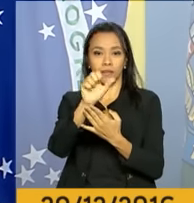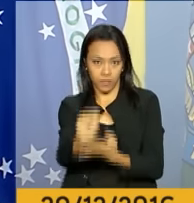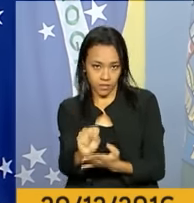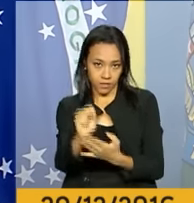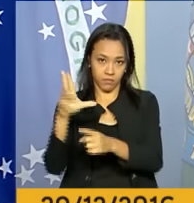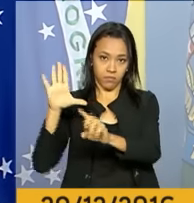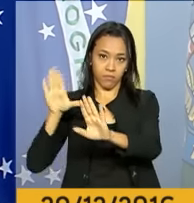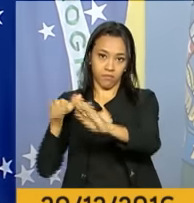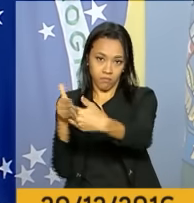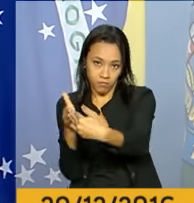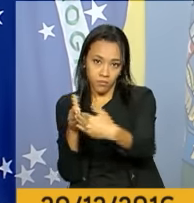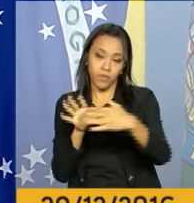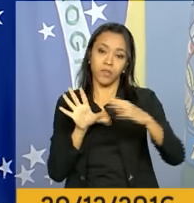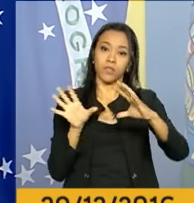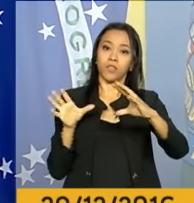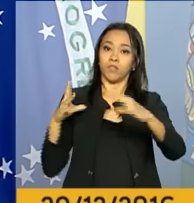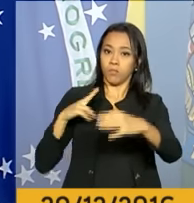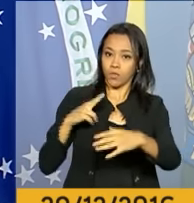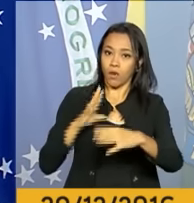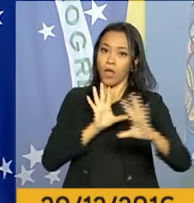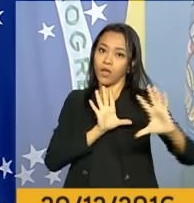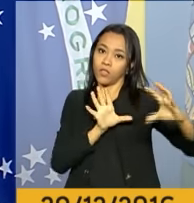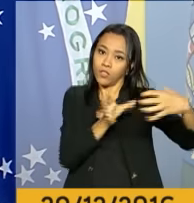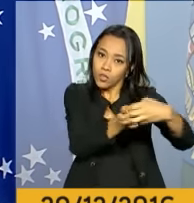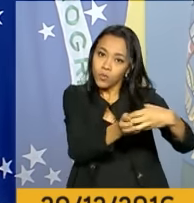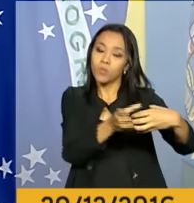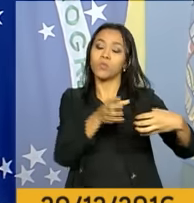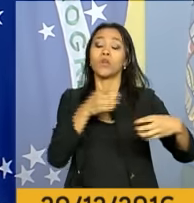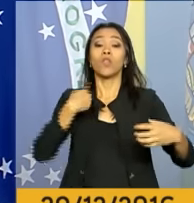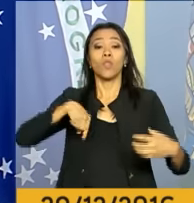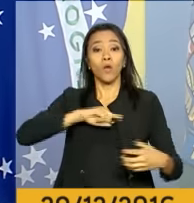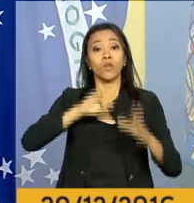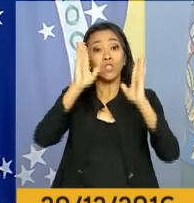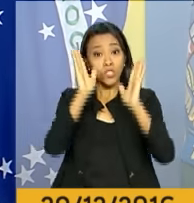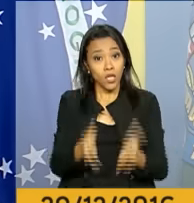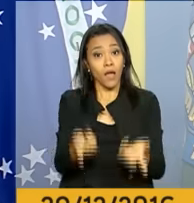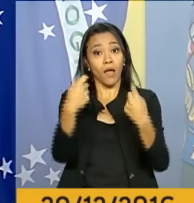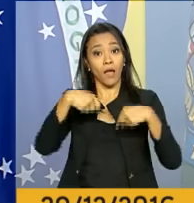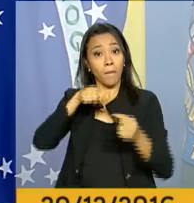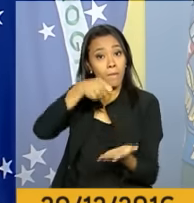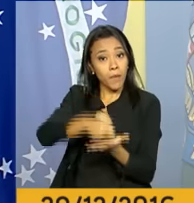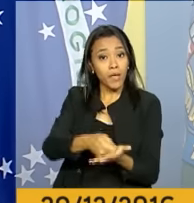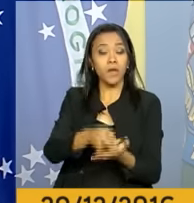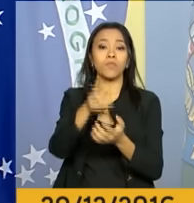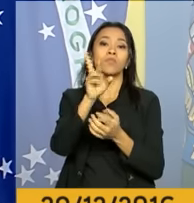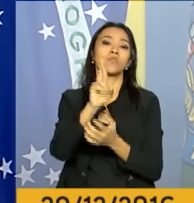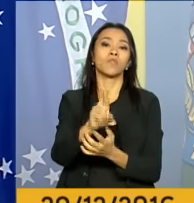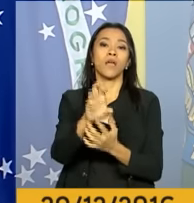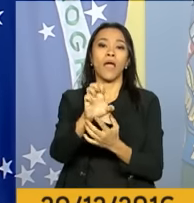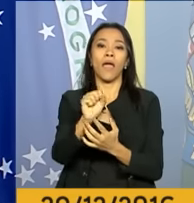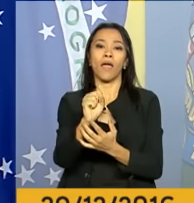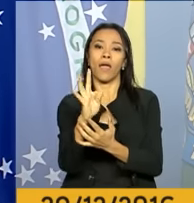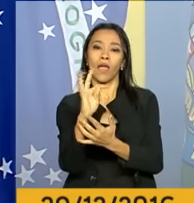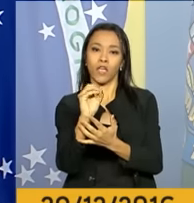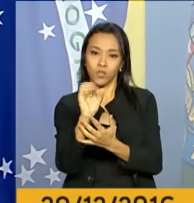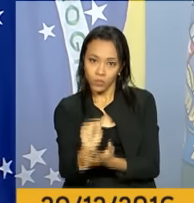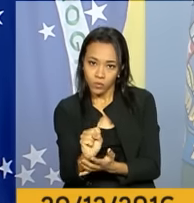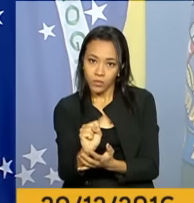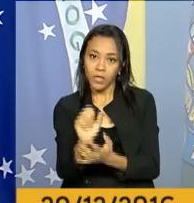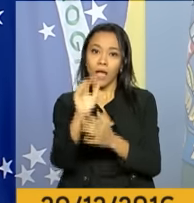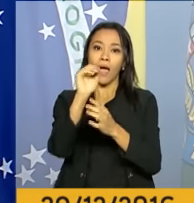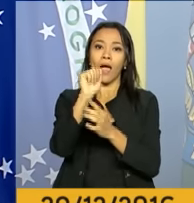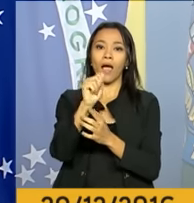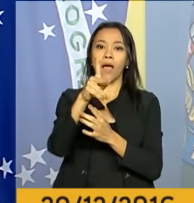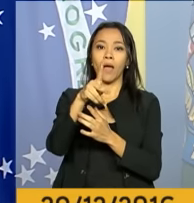bancada nós pagamos também os restos a pagar que datam de 2007 2007 até